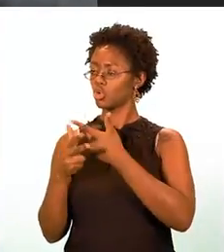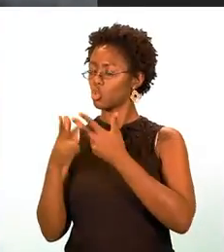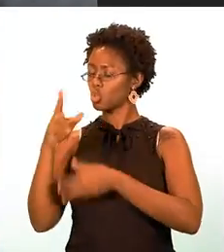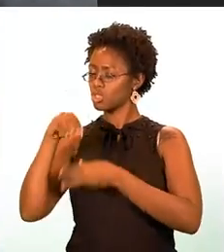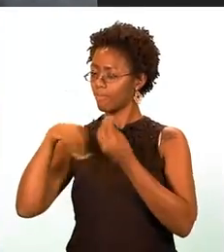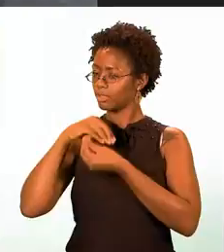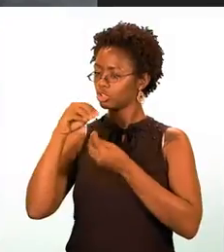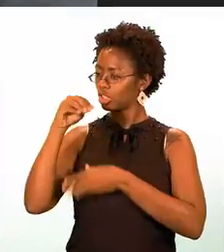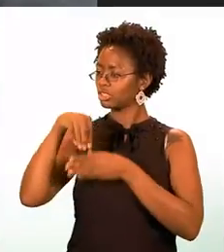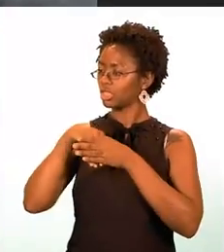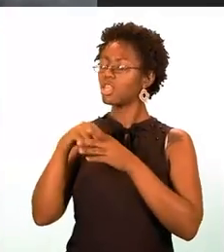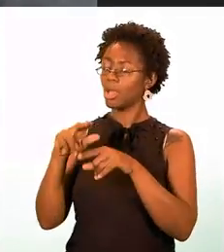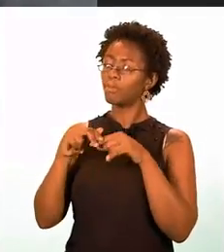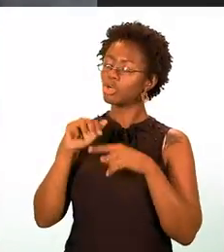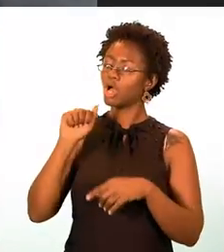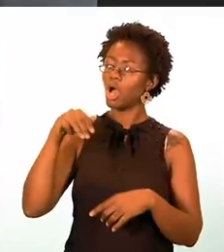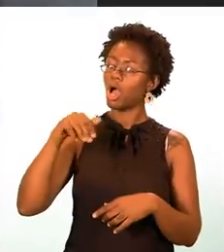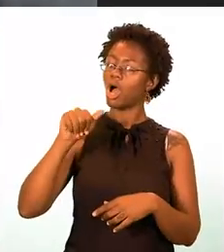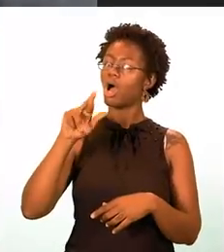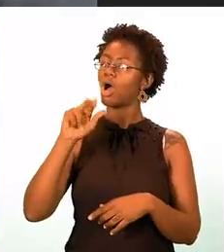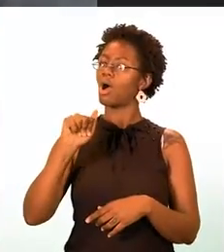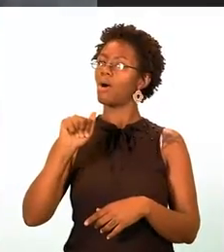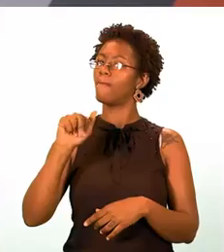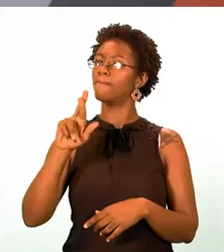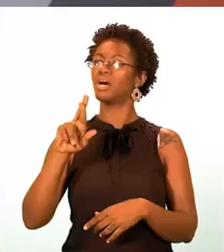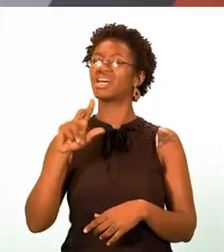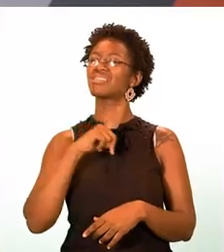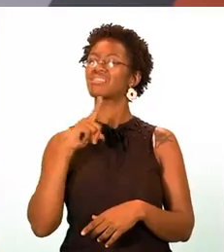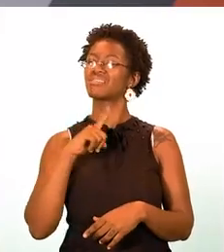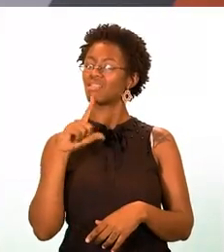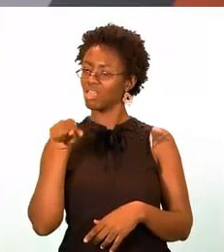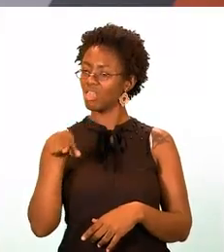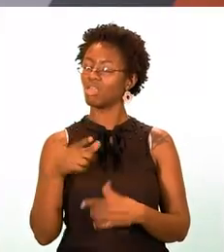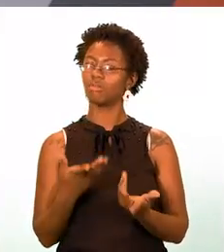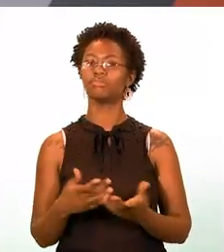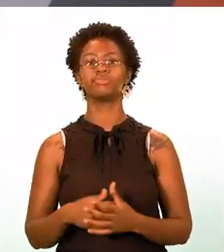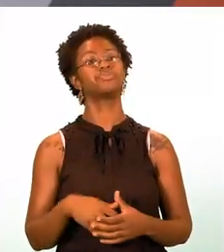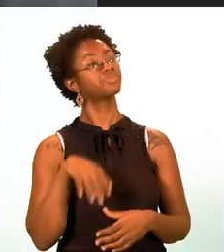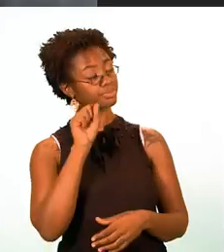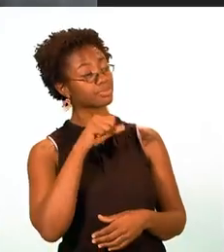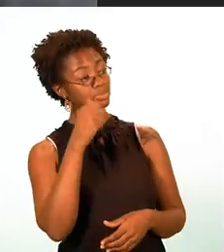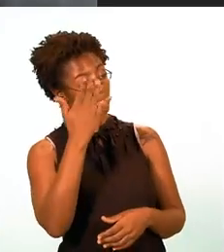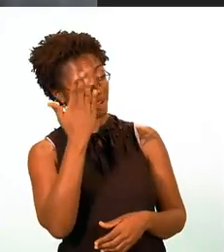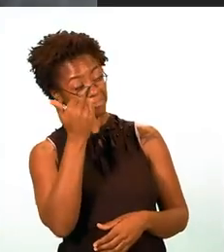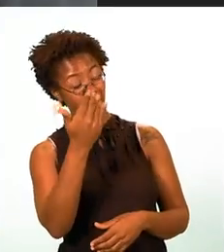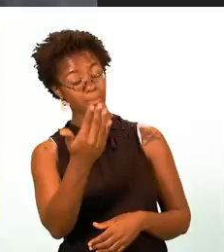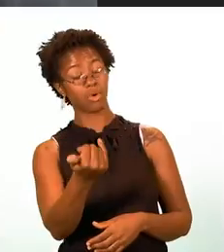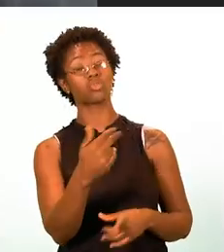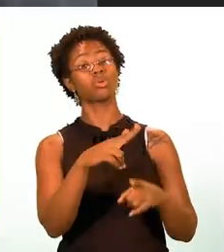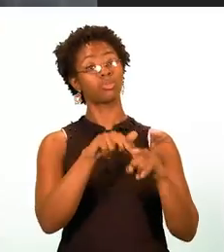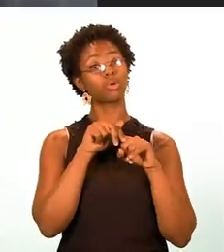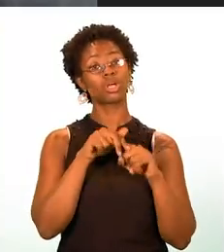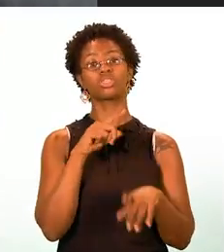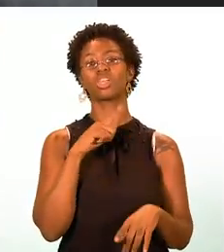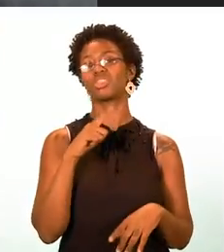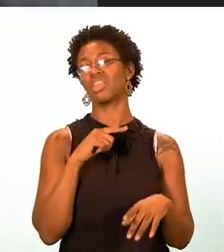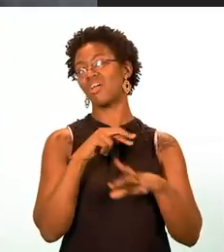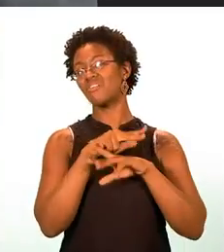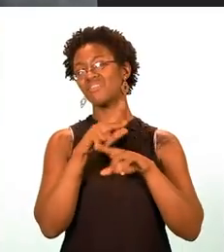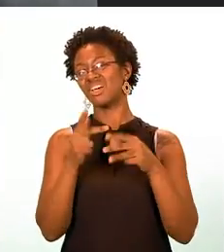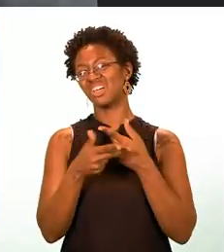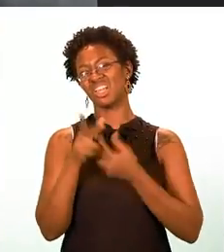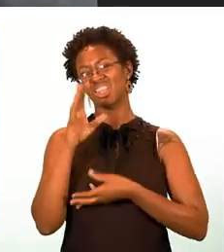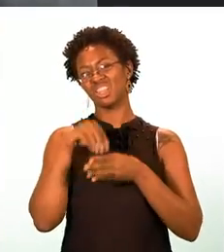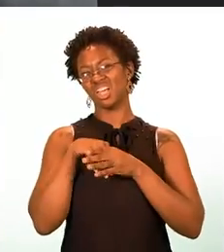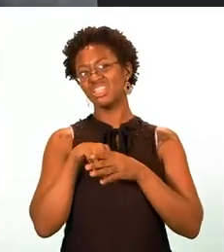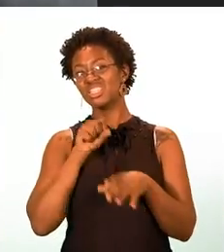pedaço de planta. Por isso que o âmbar tem essa característica. Ele é muito famoso porque ele tem vários